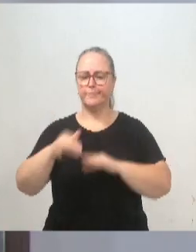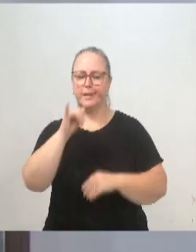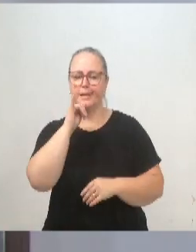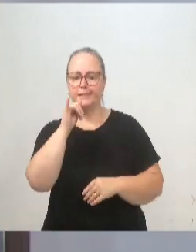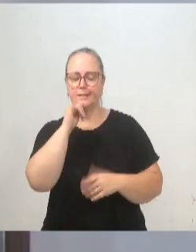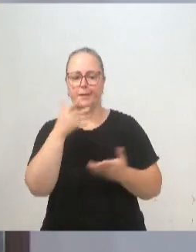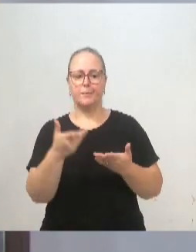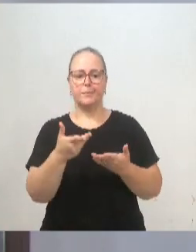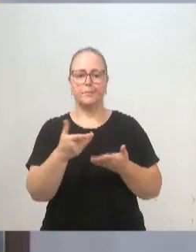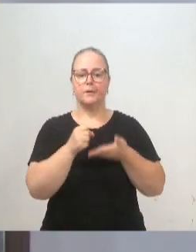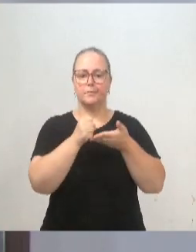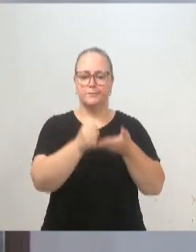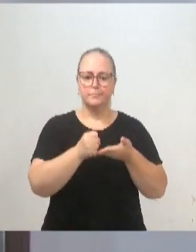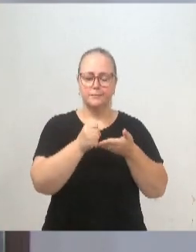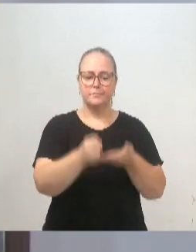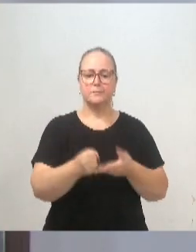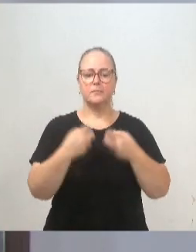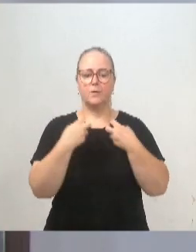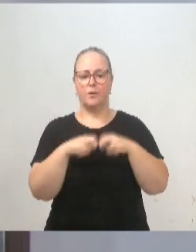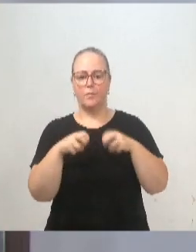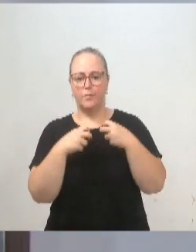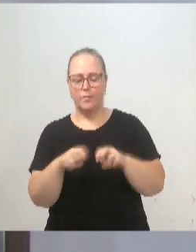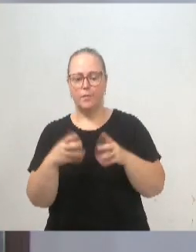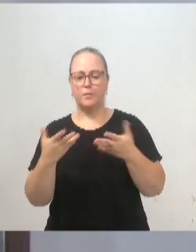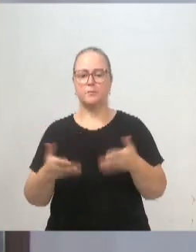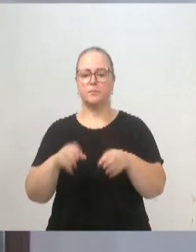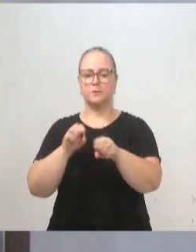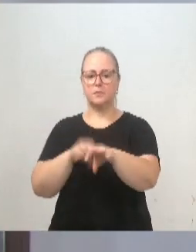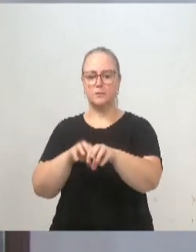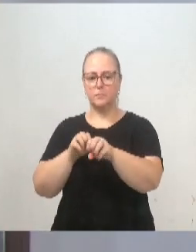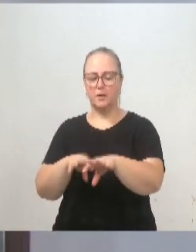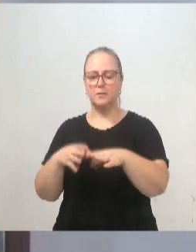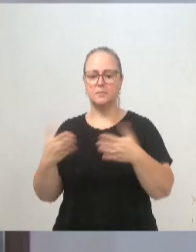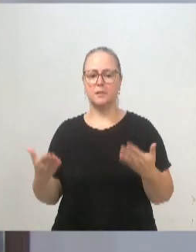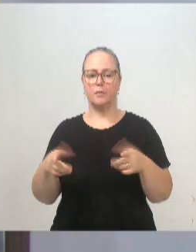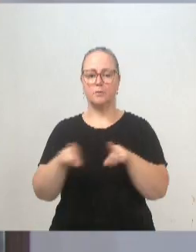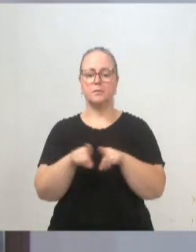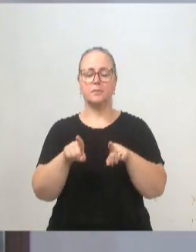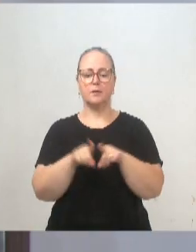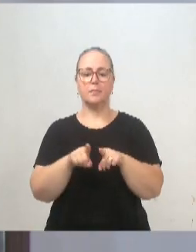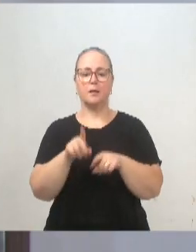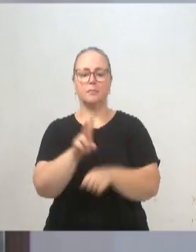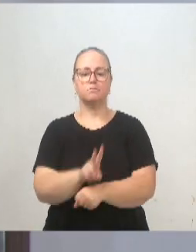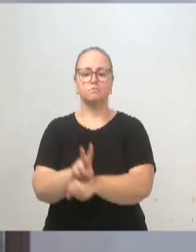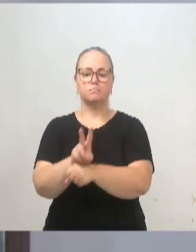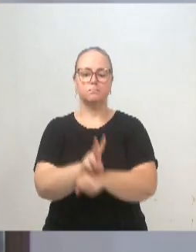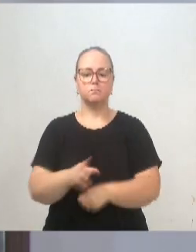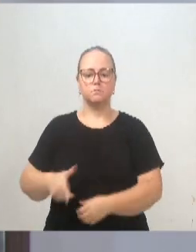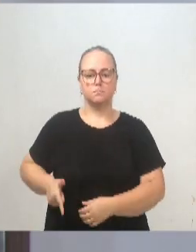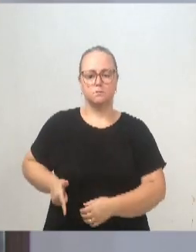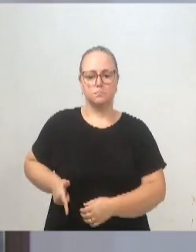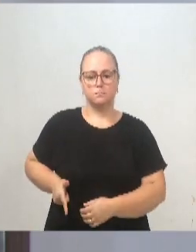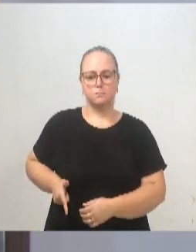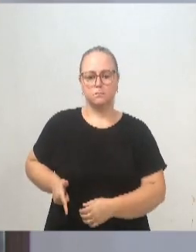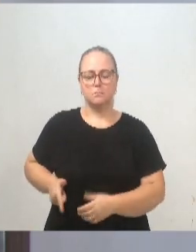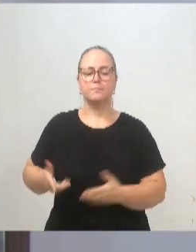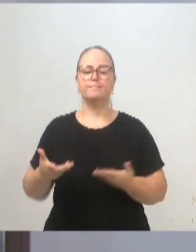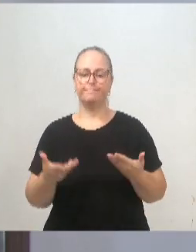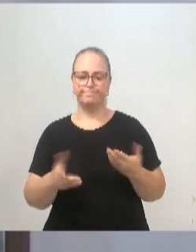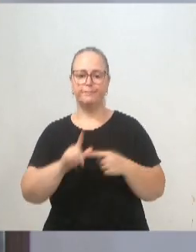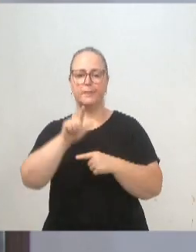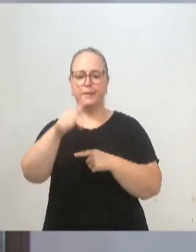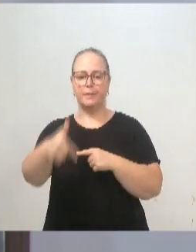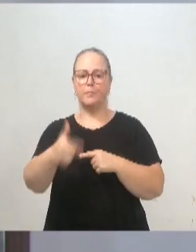transporte coletivo, novas demandas da educação, a vigilância armada após o atentado de 2023, cujo